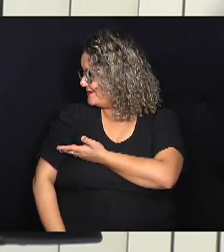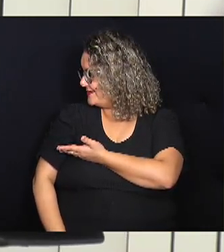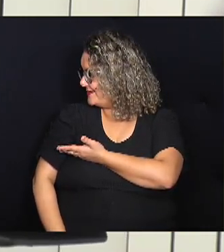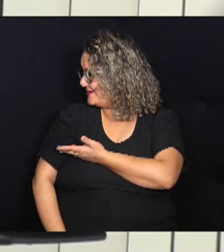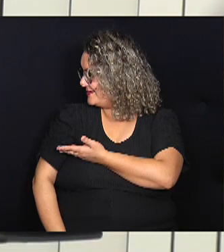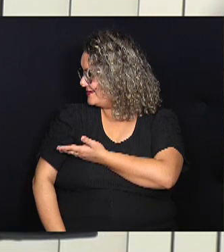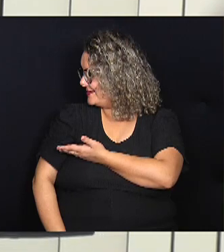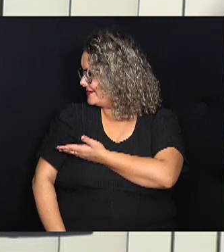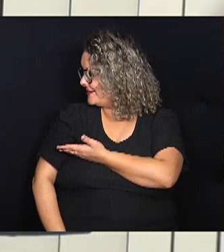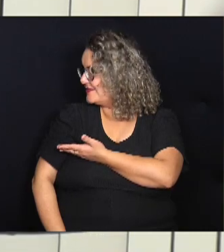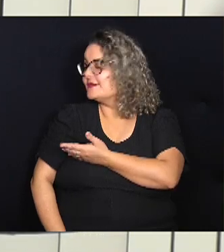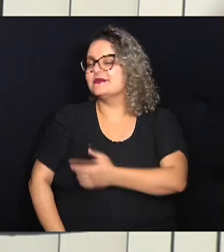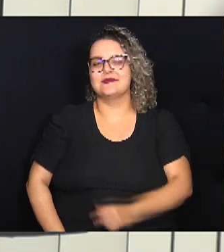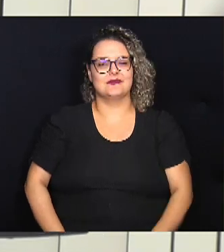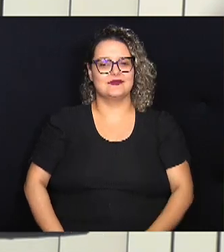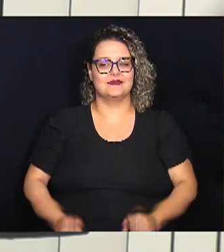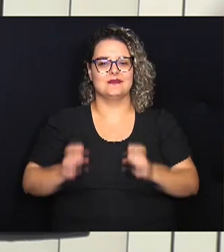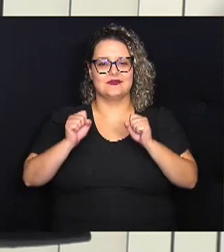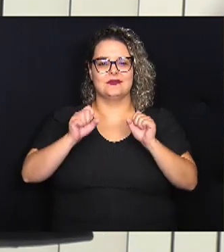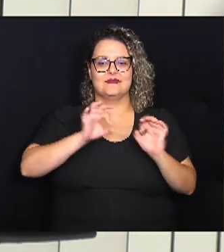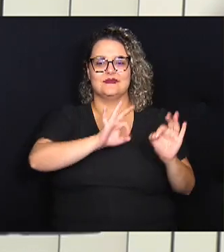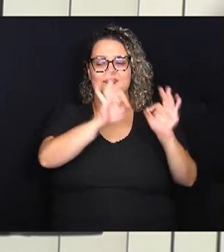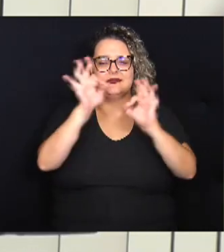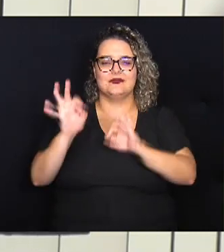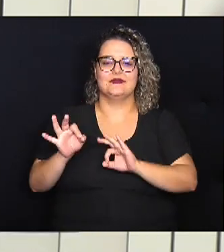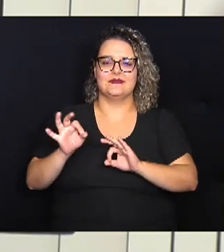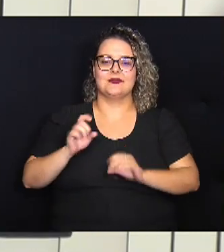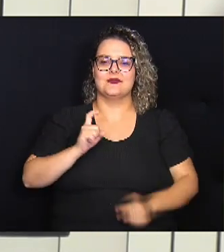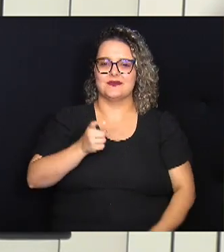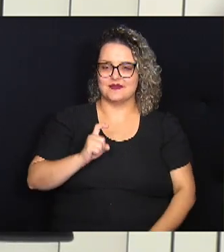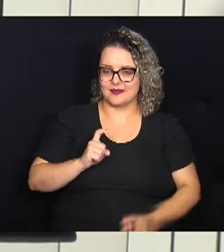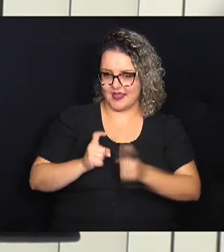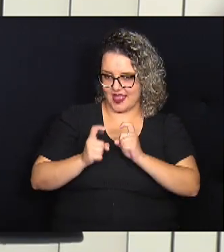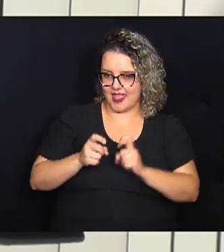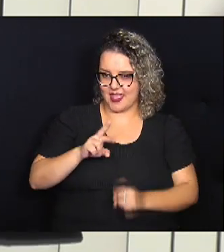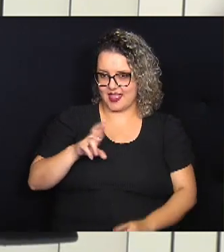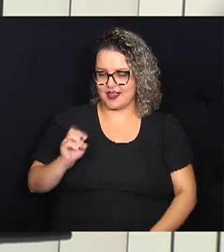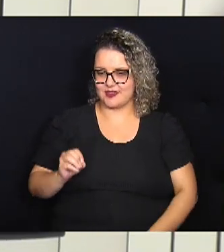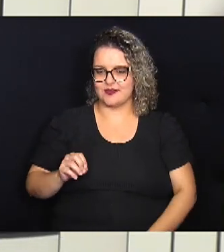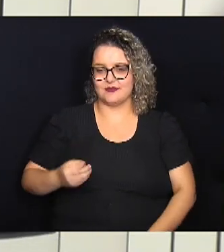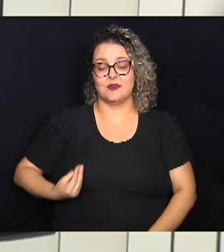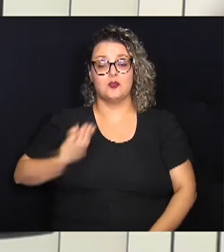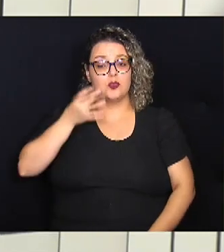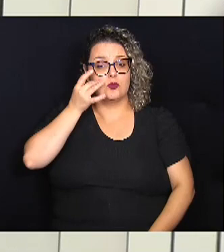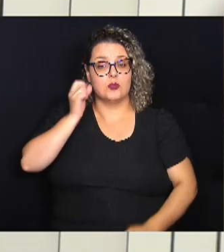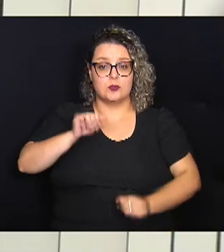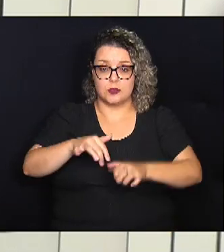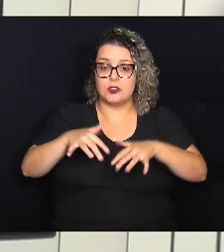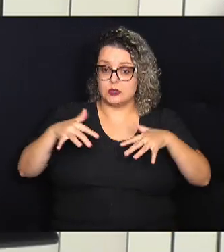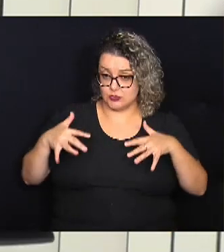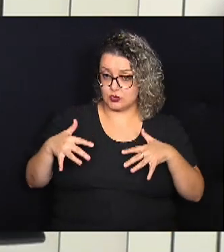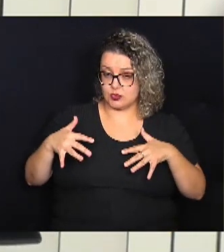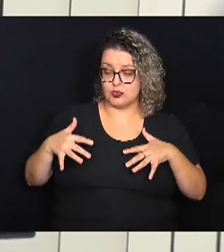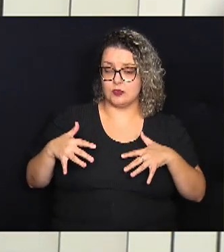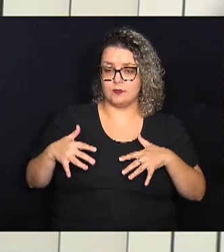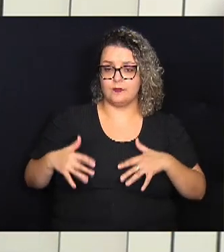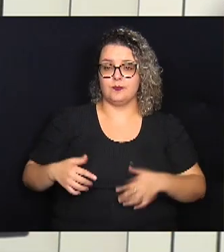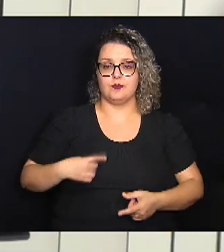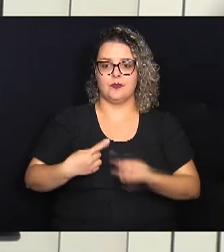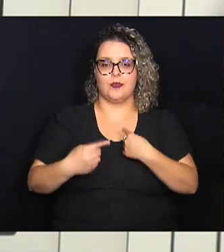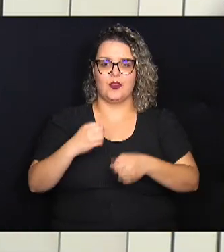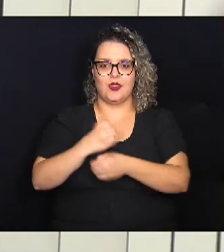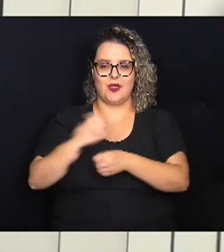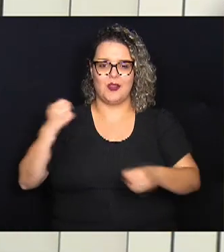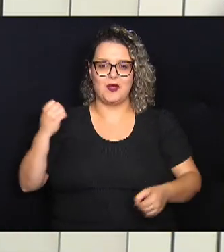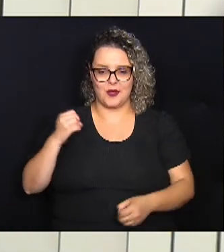www.campinas.sp.leg.br. E você pode acompanhar a reunião ordinária vindo pessoalmente ao plenário da Câmara de Campinas. A entrada é pela Avenida